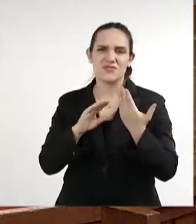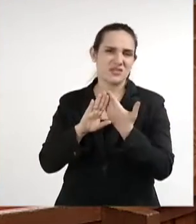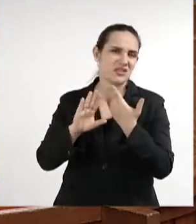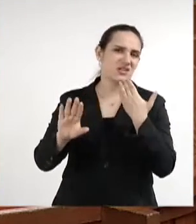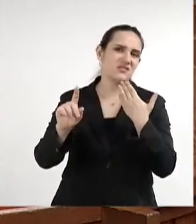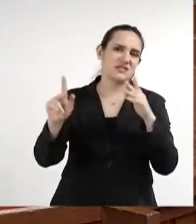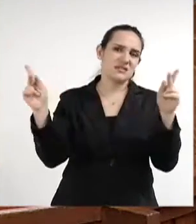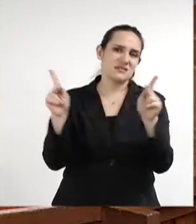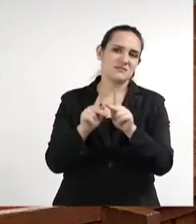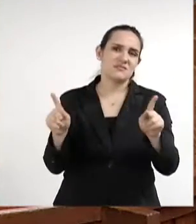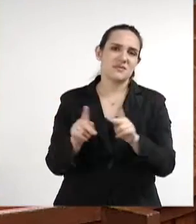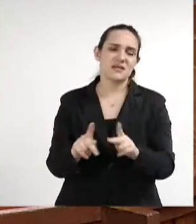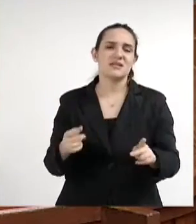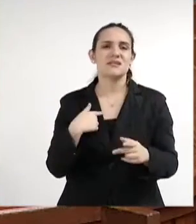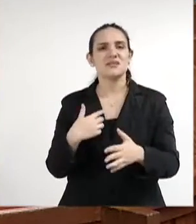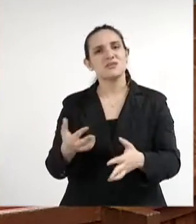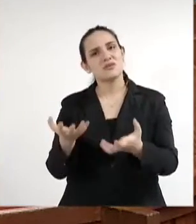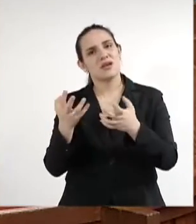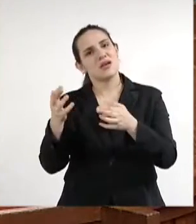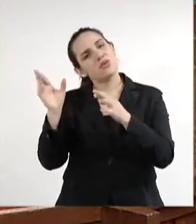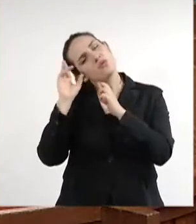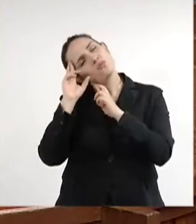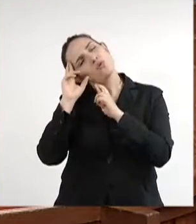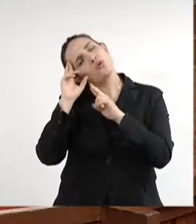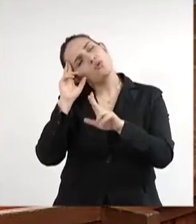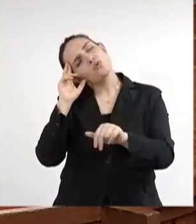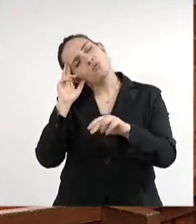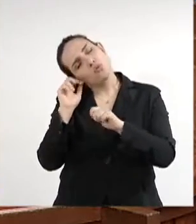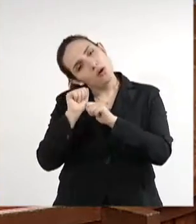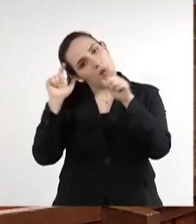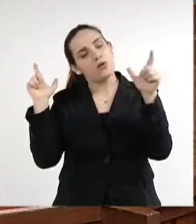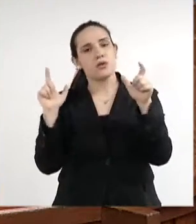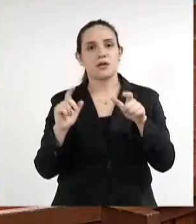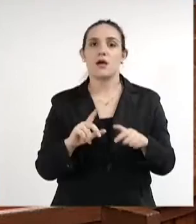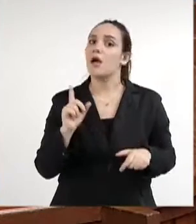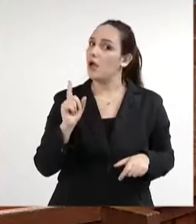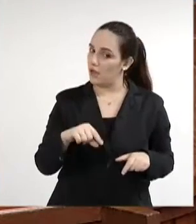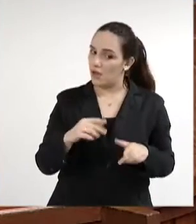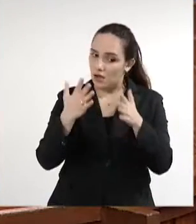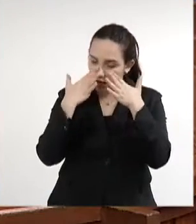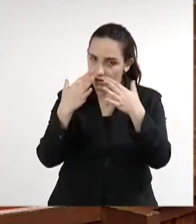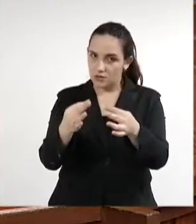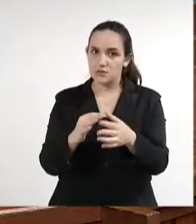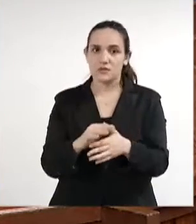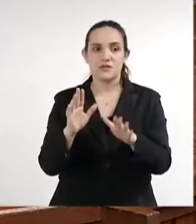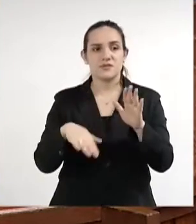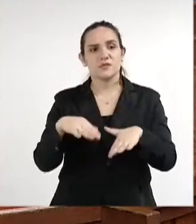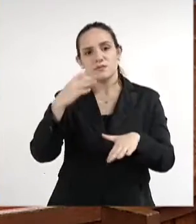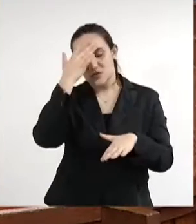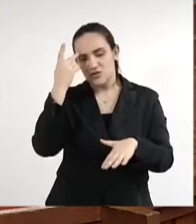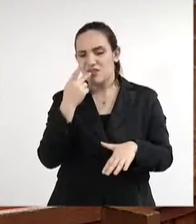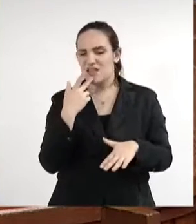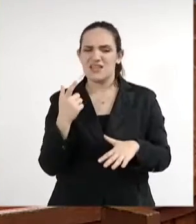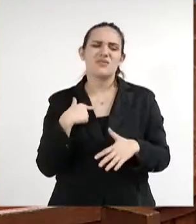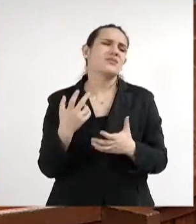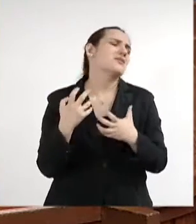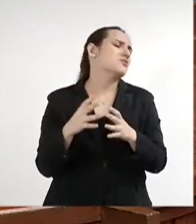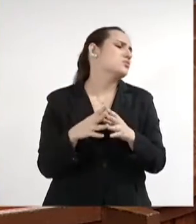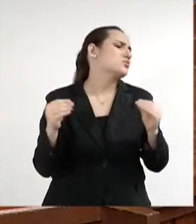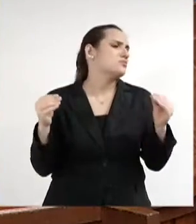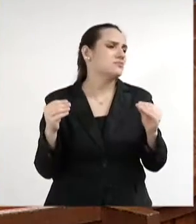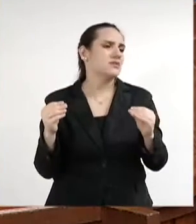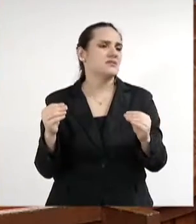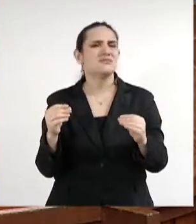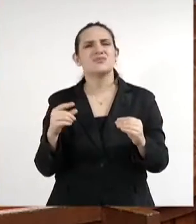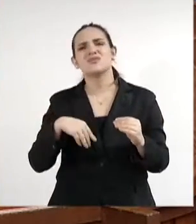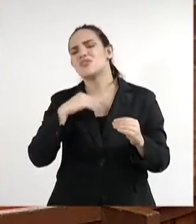paz, eu queria dormir para nunca mais acordar. Eu quero só sumir, não adianta mais fazer nada para tentar